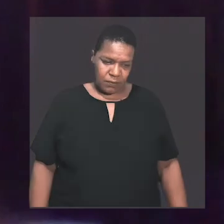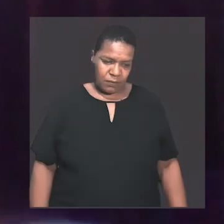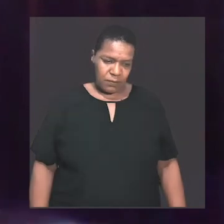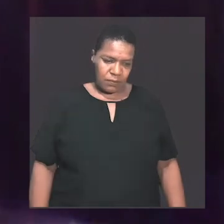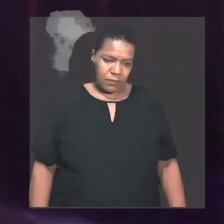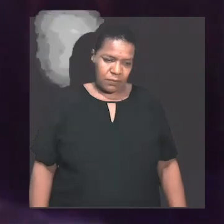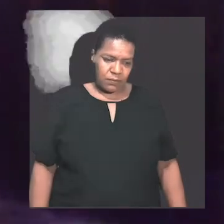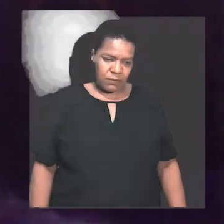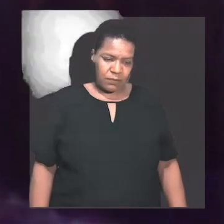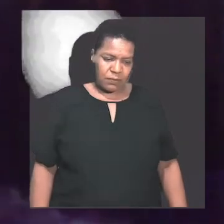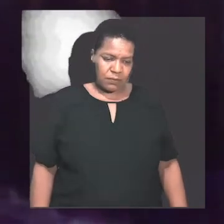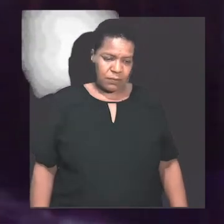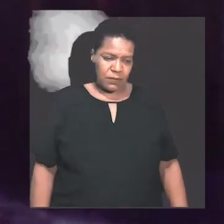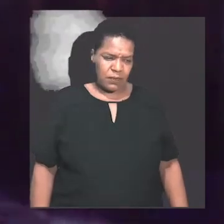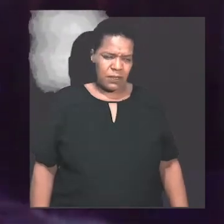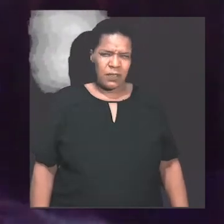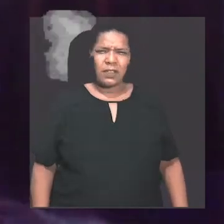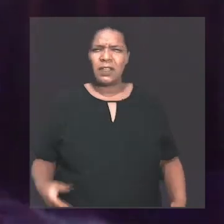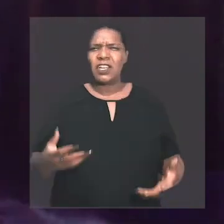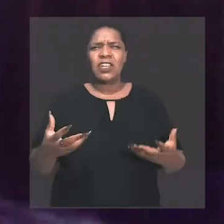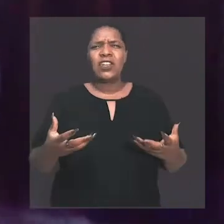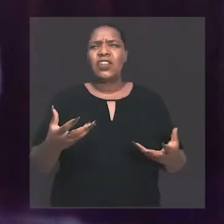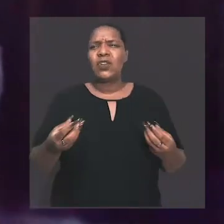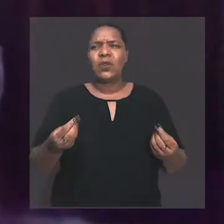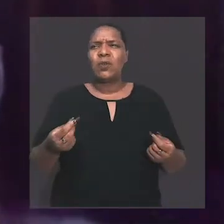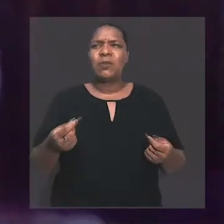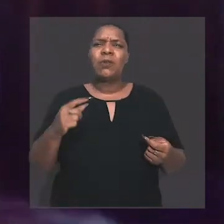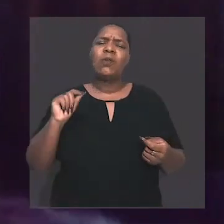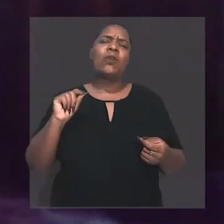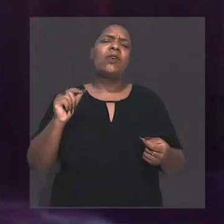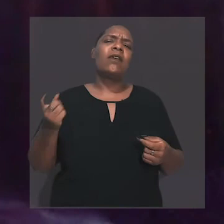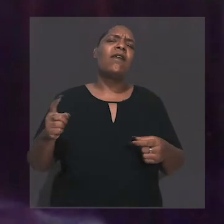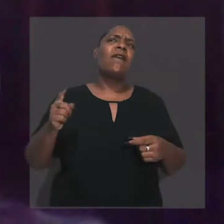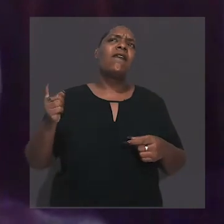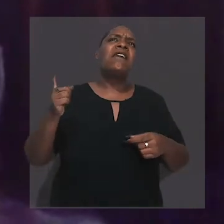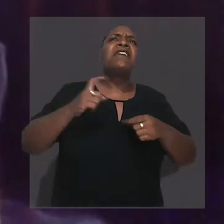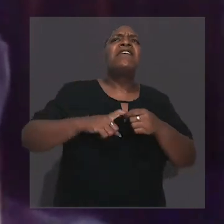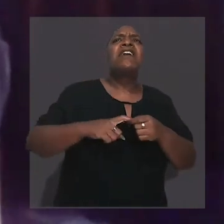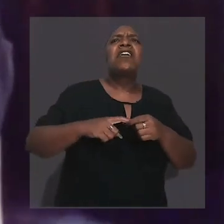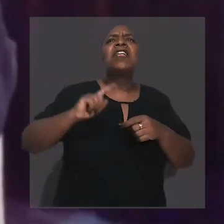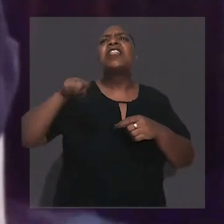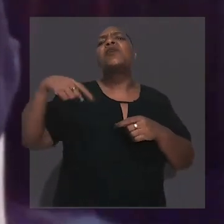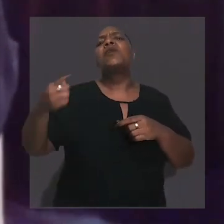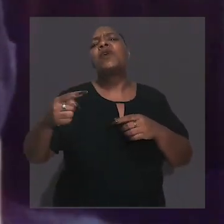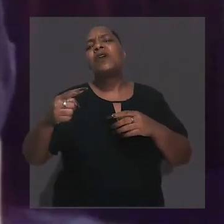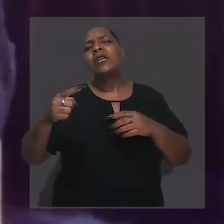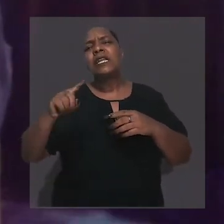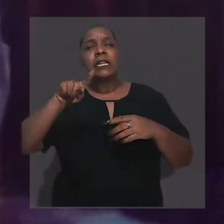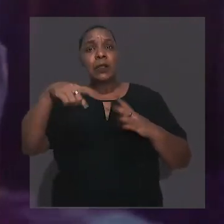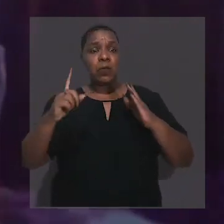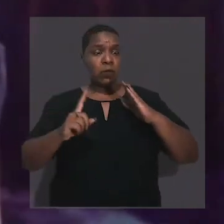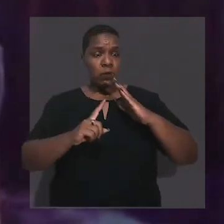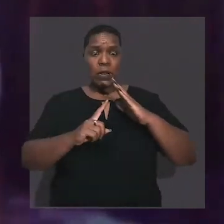Tipo... O que vem depois de tudo isso? que vem depois desse isolamento